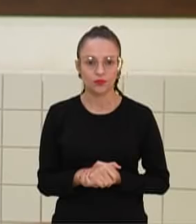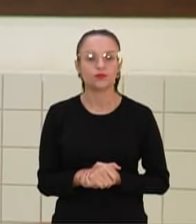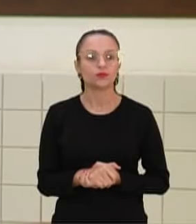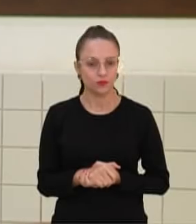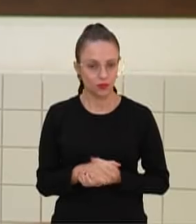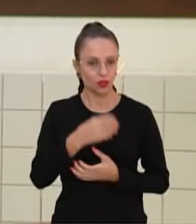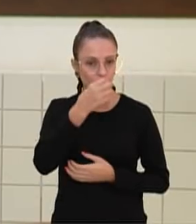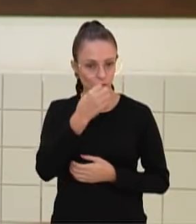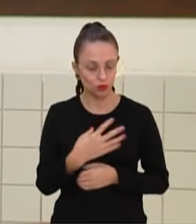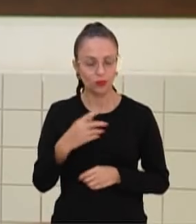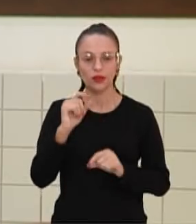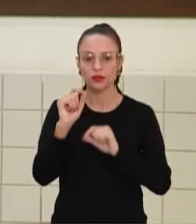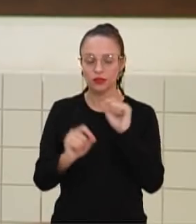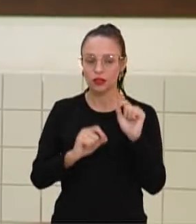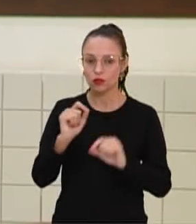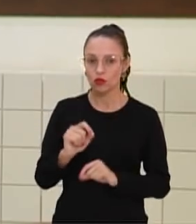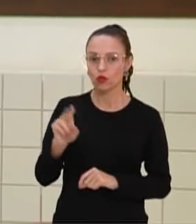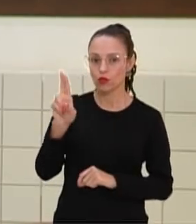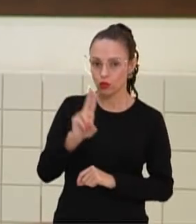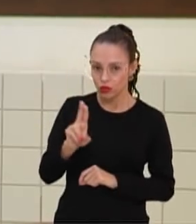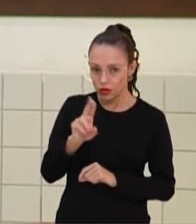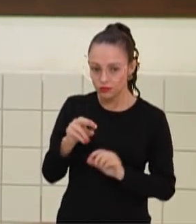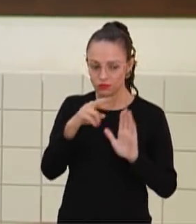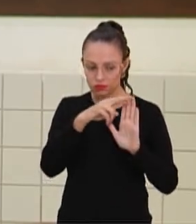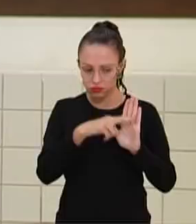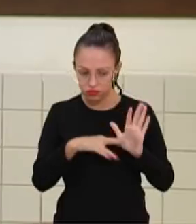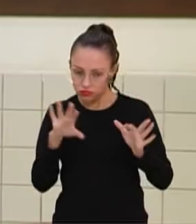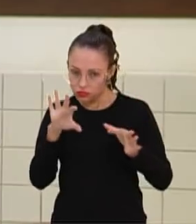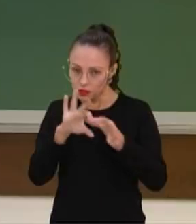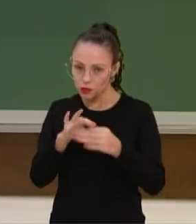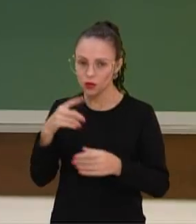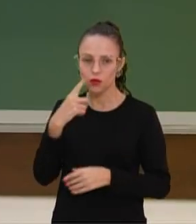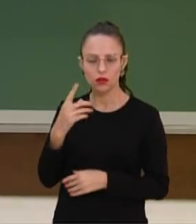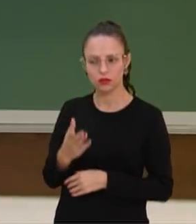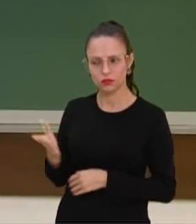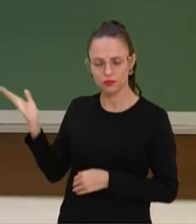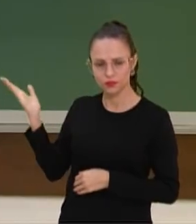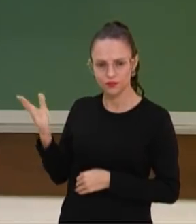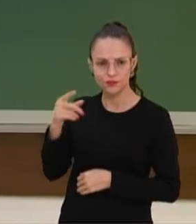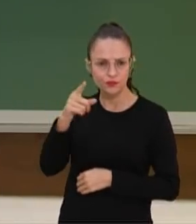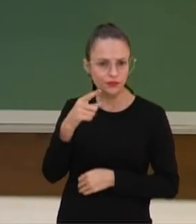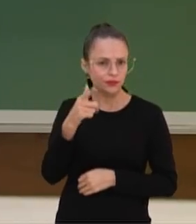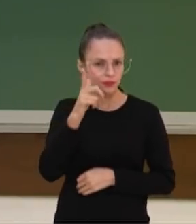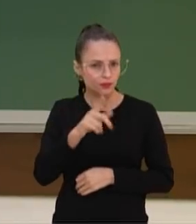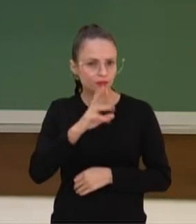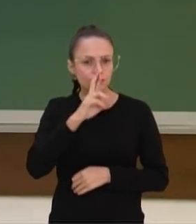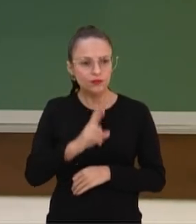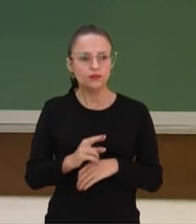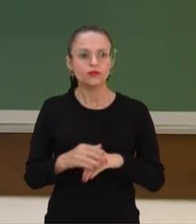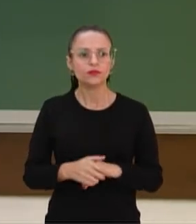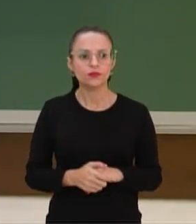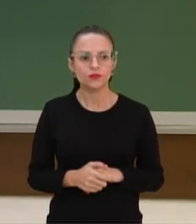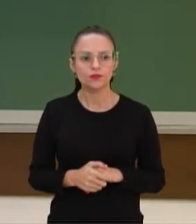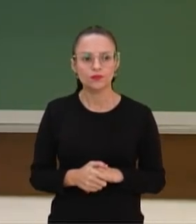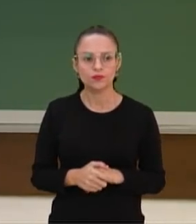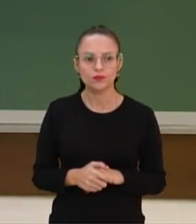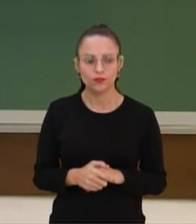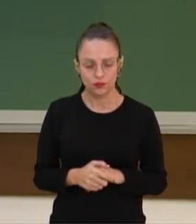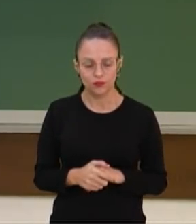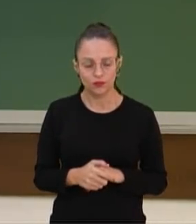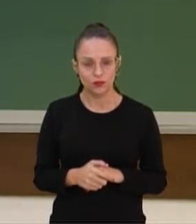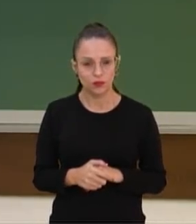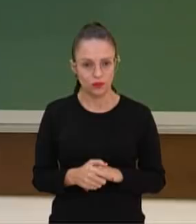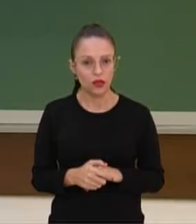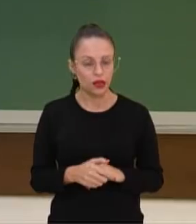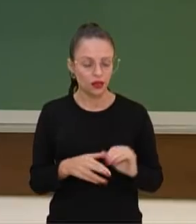Muito bem, usou a propriedade de potenciação? O pessoal deixou na tela o tempo todo para você conseguir resolver. Além de aplicar um dos